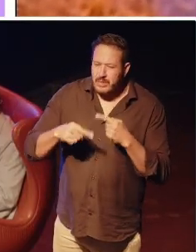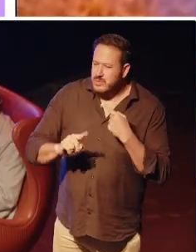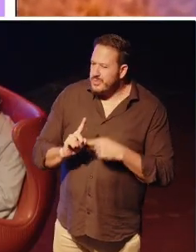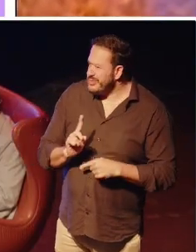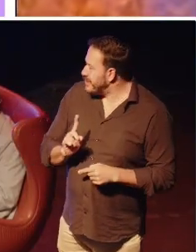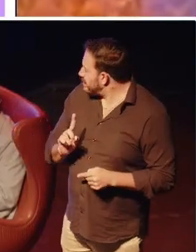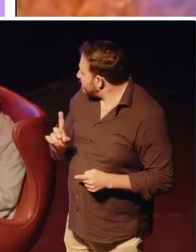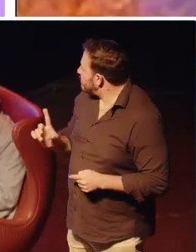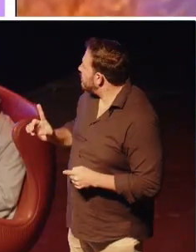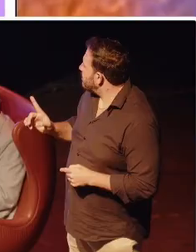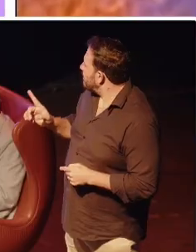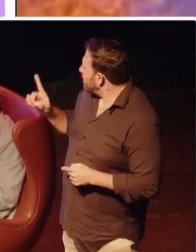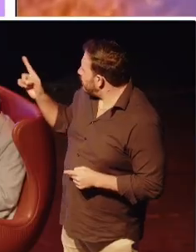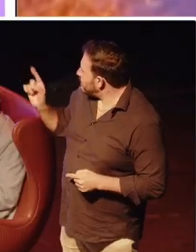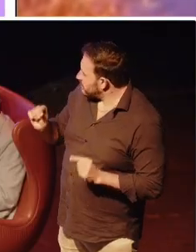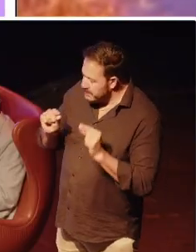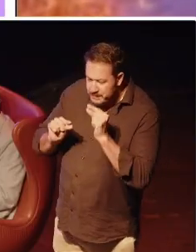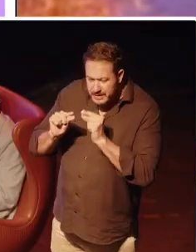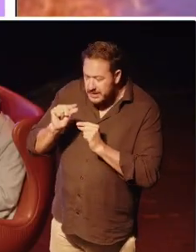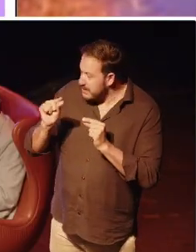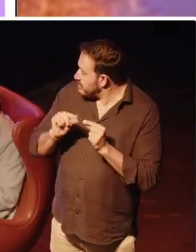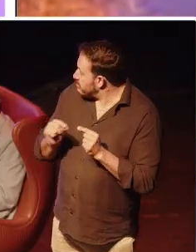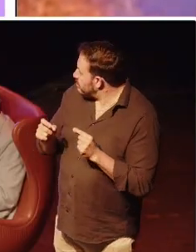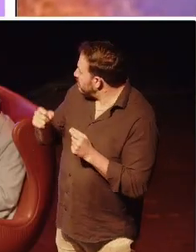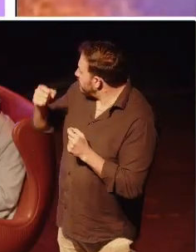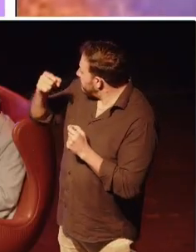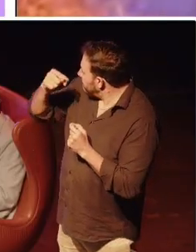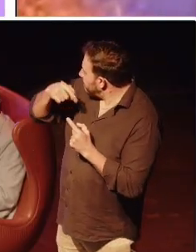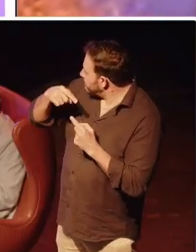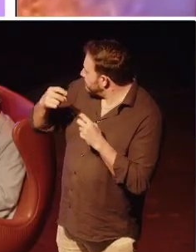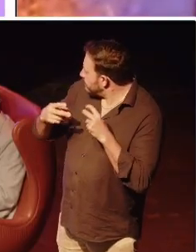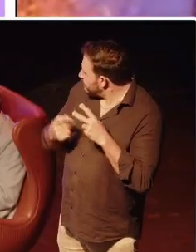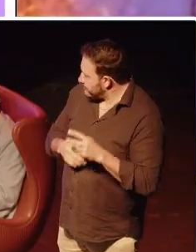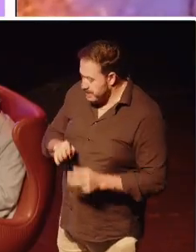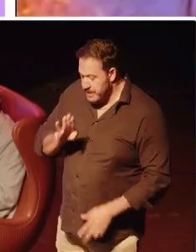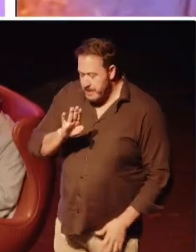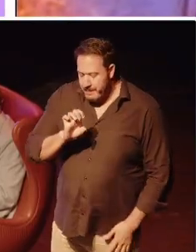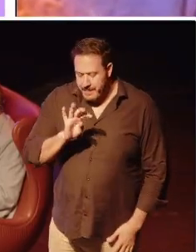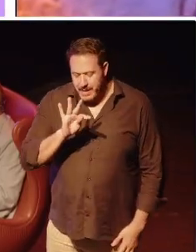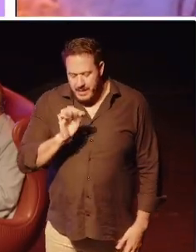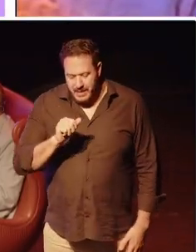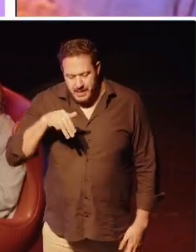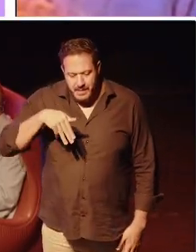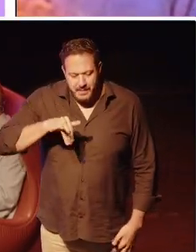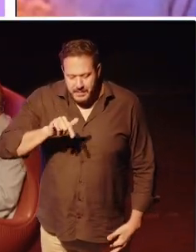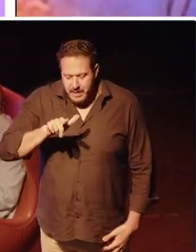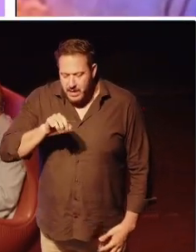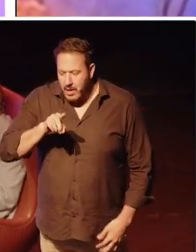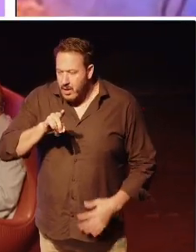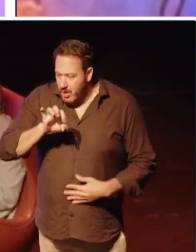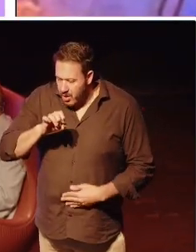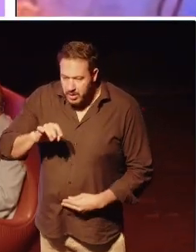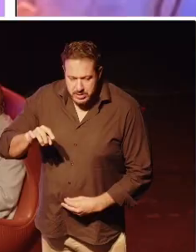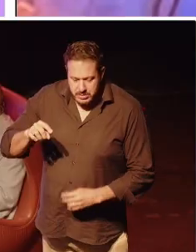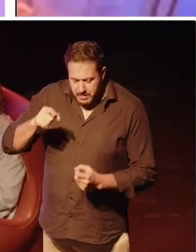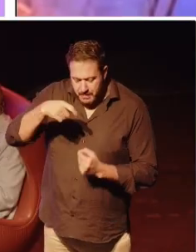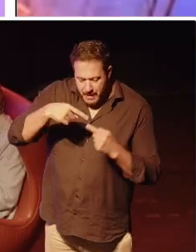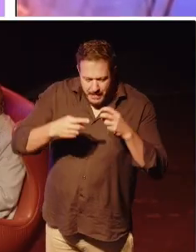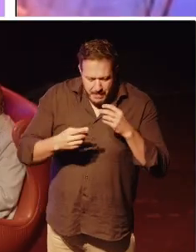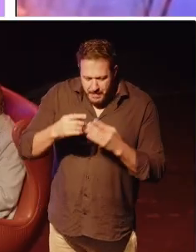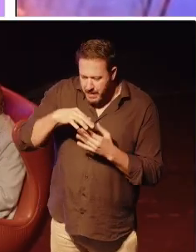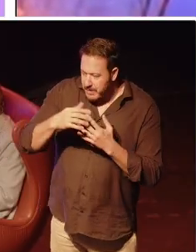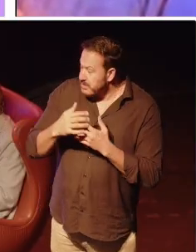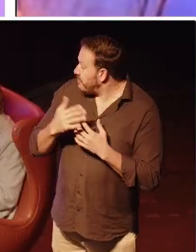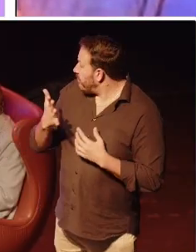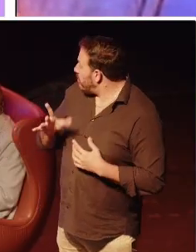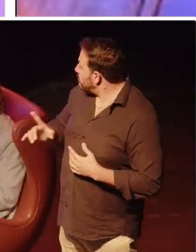aqui, esses ninhozinhos aqui é o beta-amiloide, ó, que vai se depositando fora do neurônio.